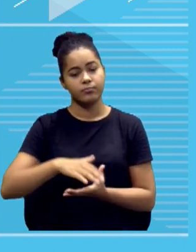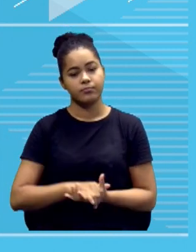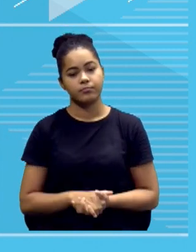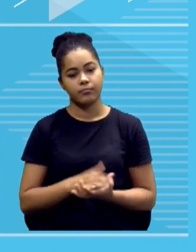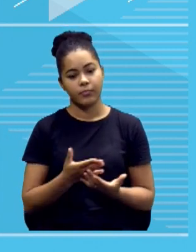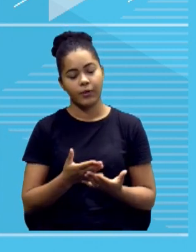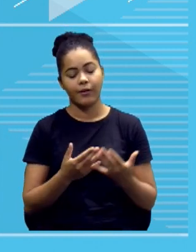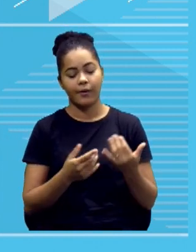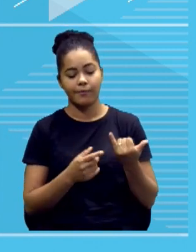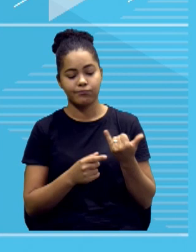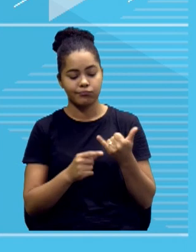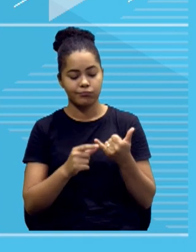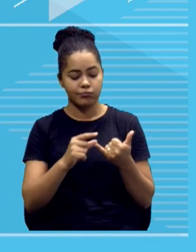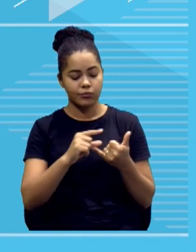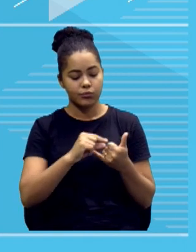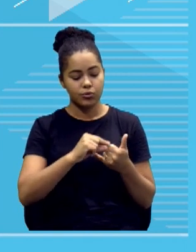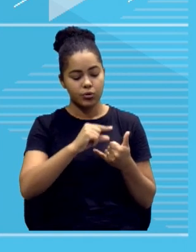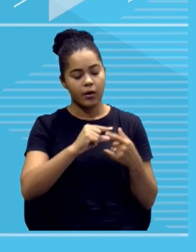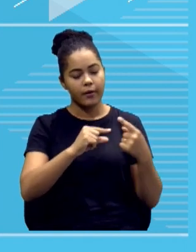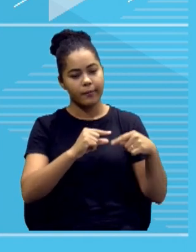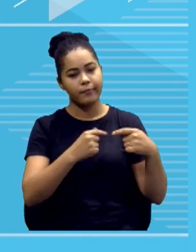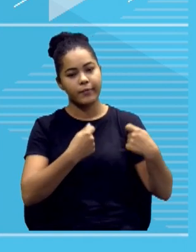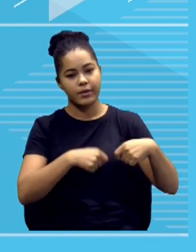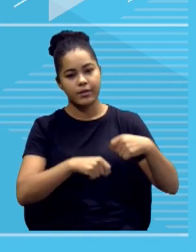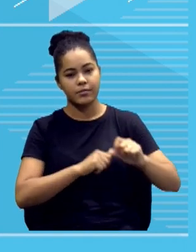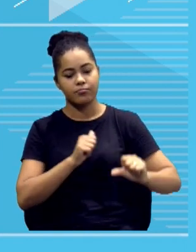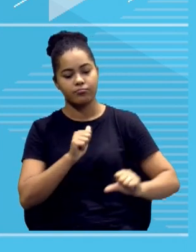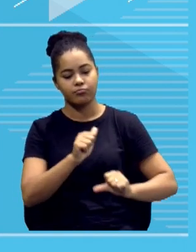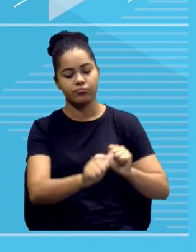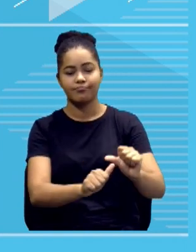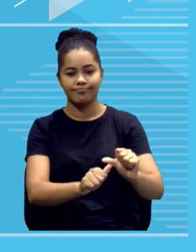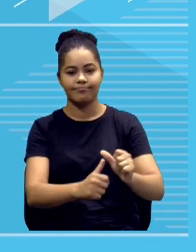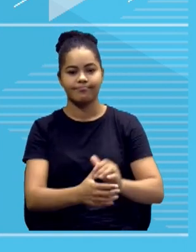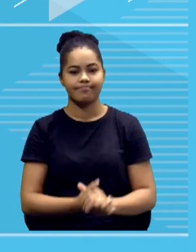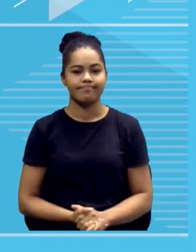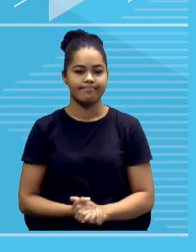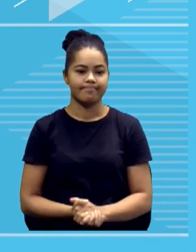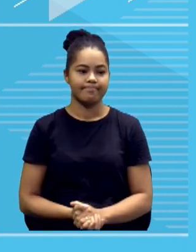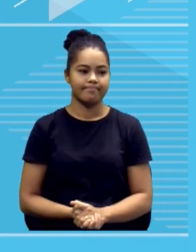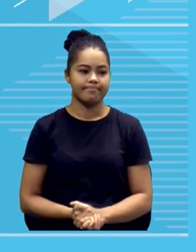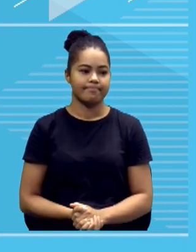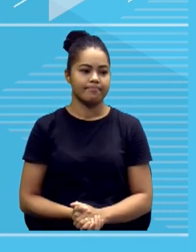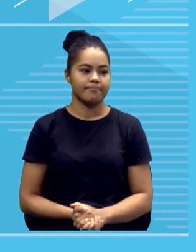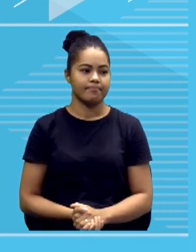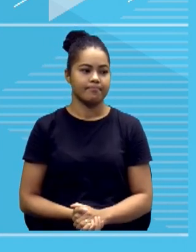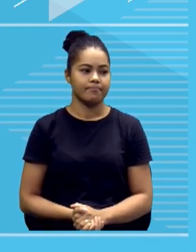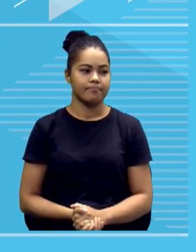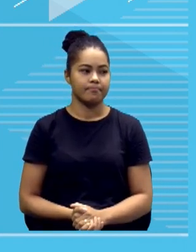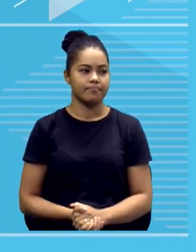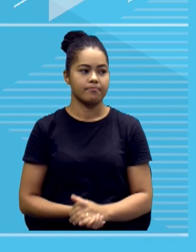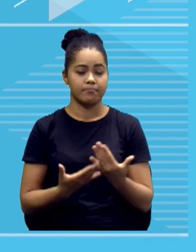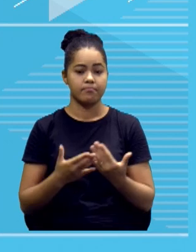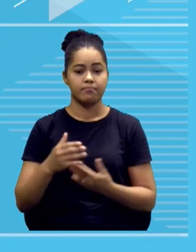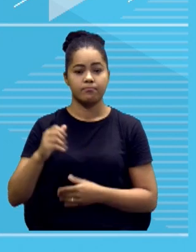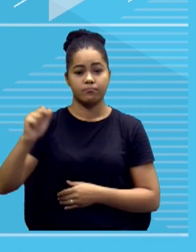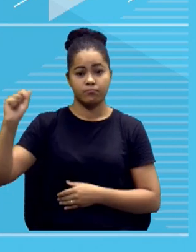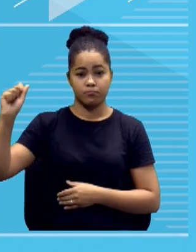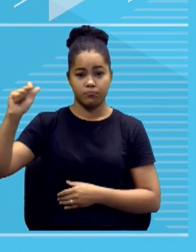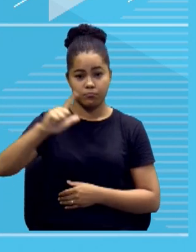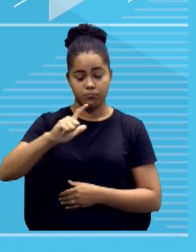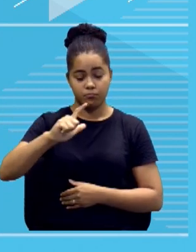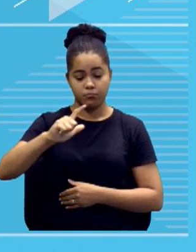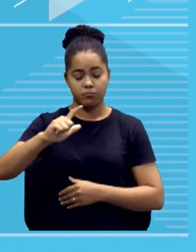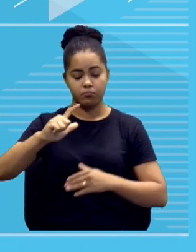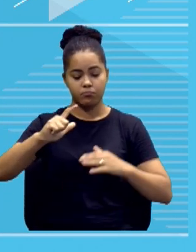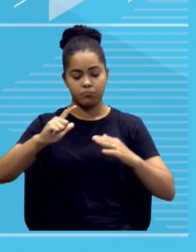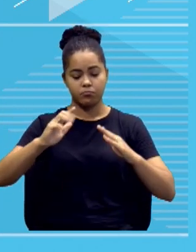trocar a bateria, você tem cuidado para não explodir quando você estiver usando e afins, tá bom? E a energia solar, transformada em energia elétrica, acho que é a grande